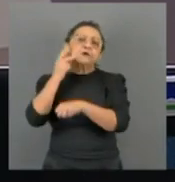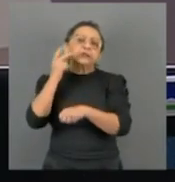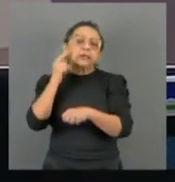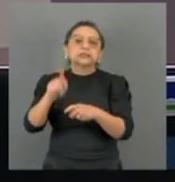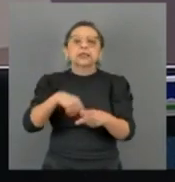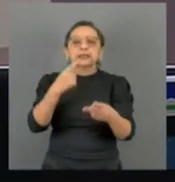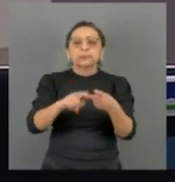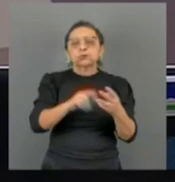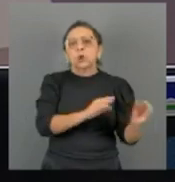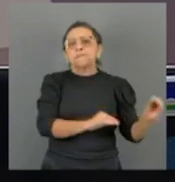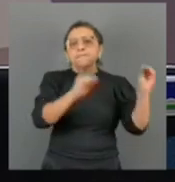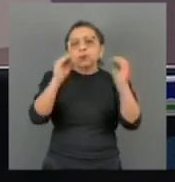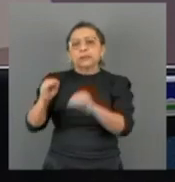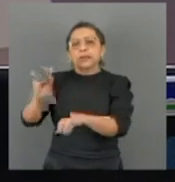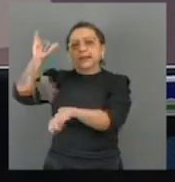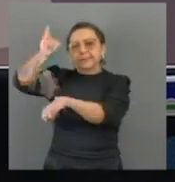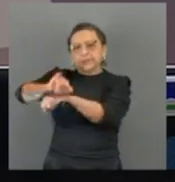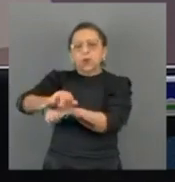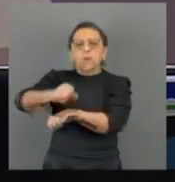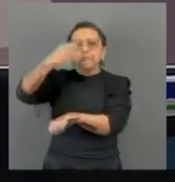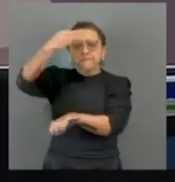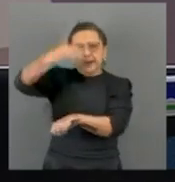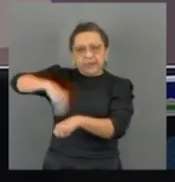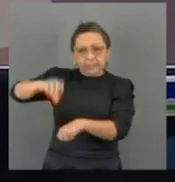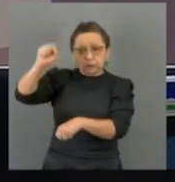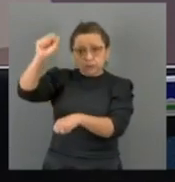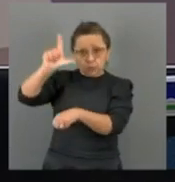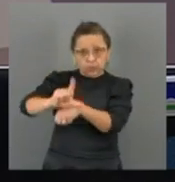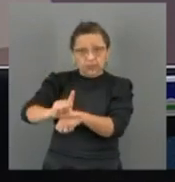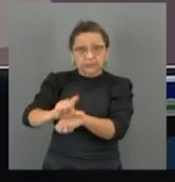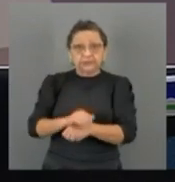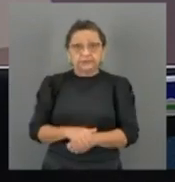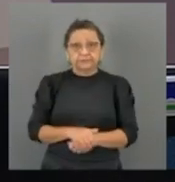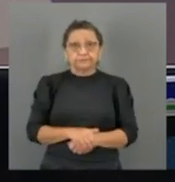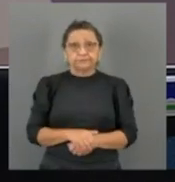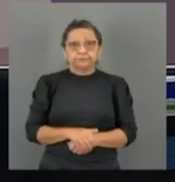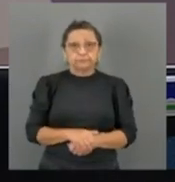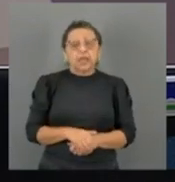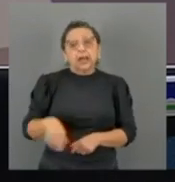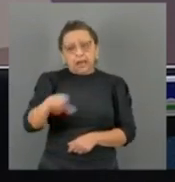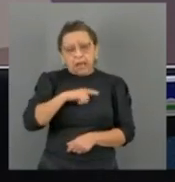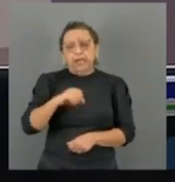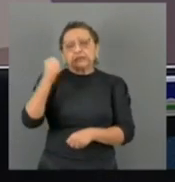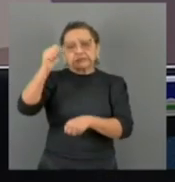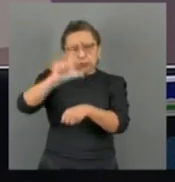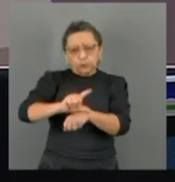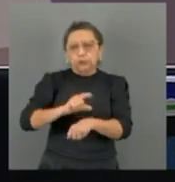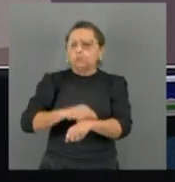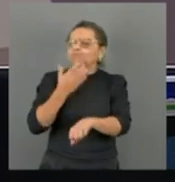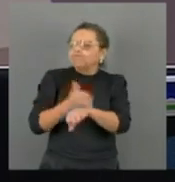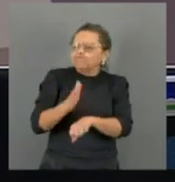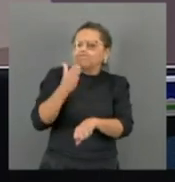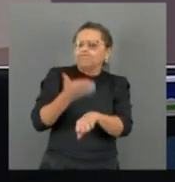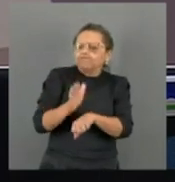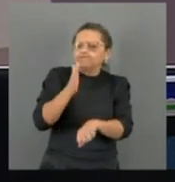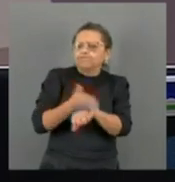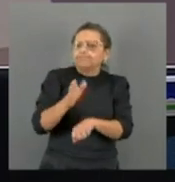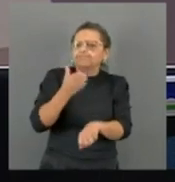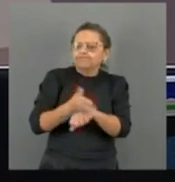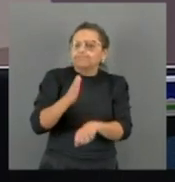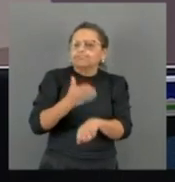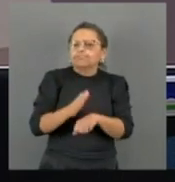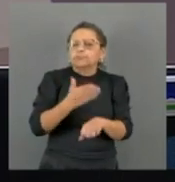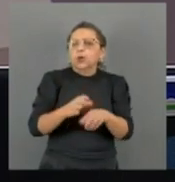eu fiz um internship, um estágio com a